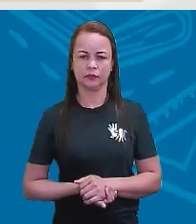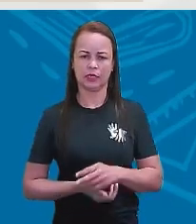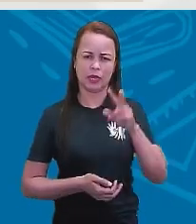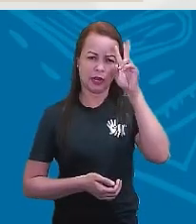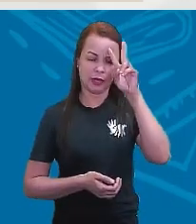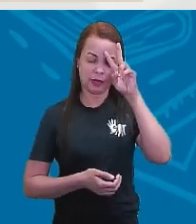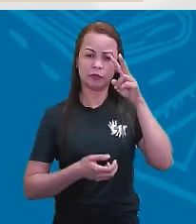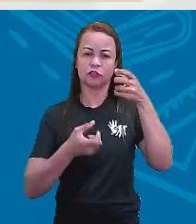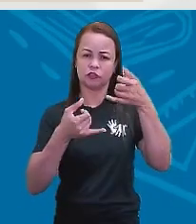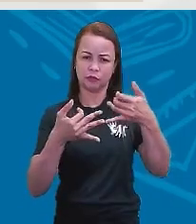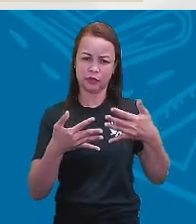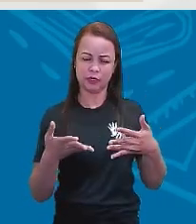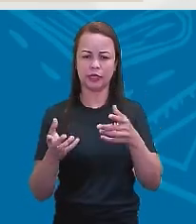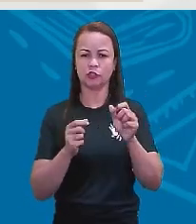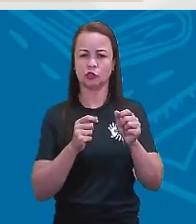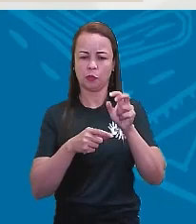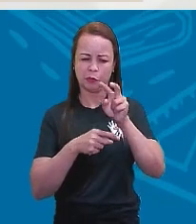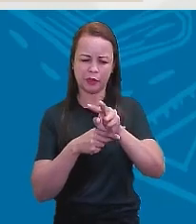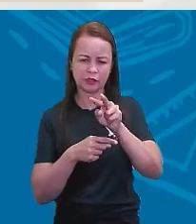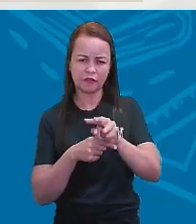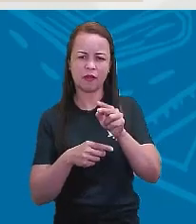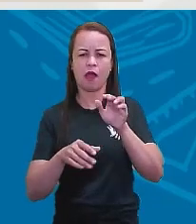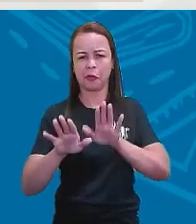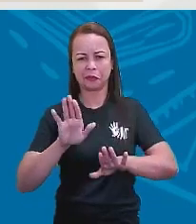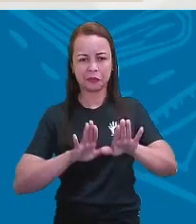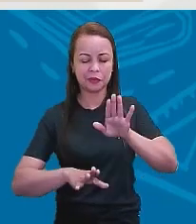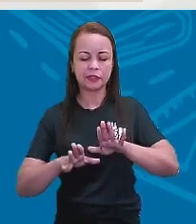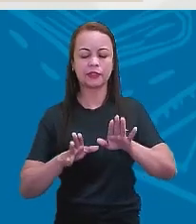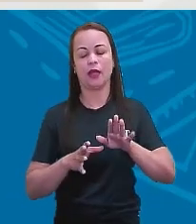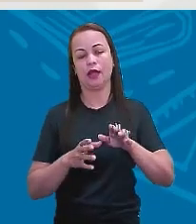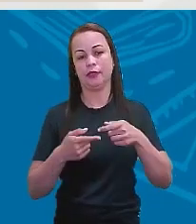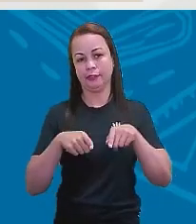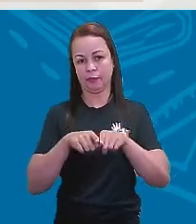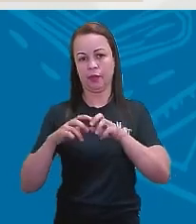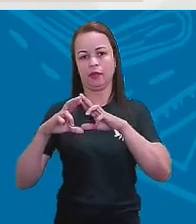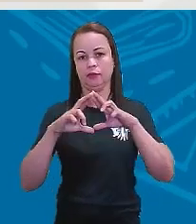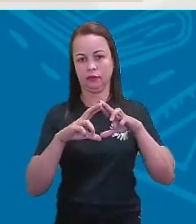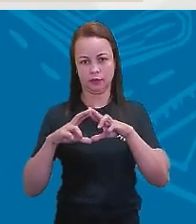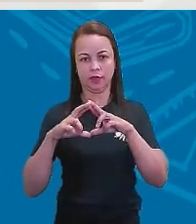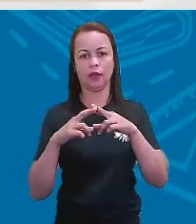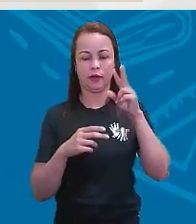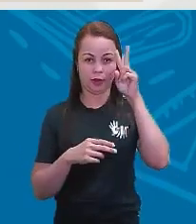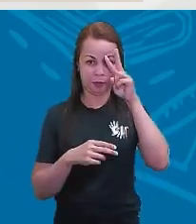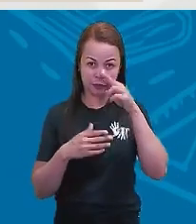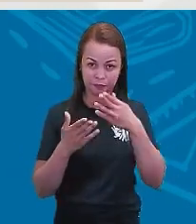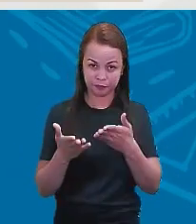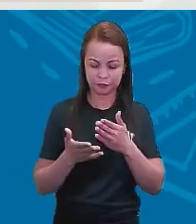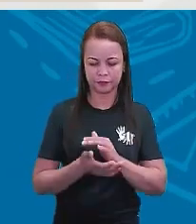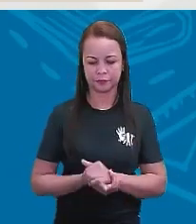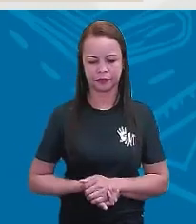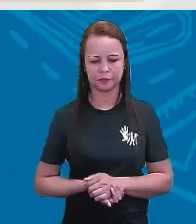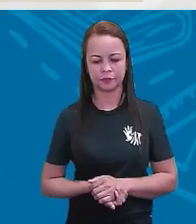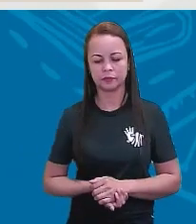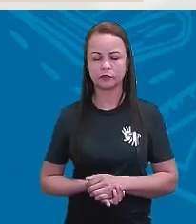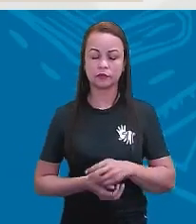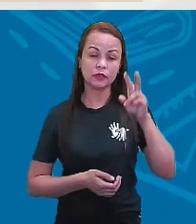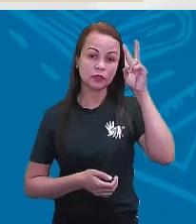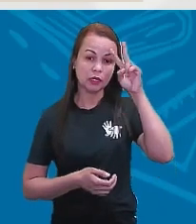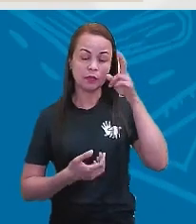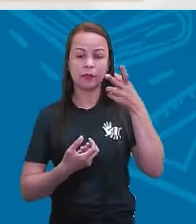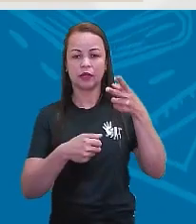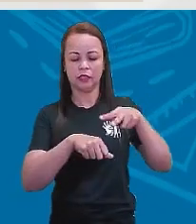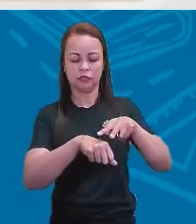isso, quando eu falei sobre preservar, sobre cuidar e sobre reciclar aqui, né? Então, a gente pode lembrar que a